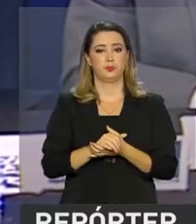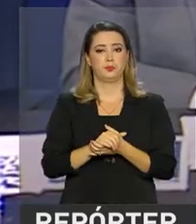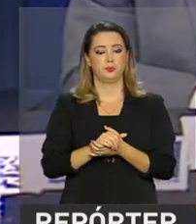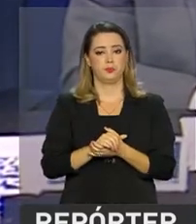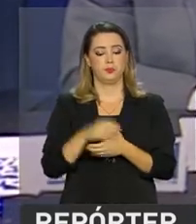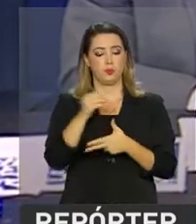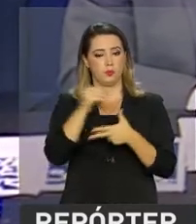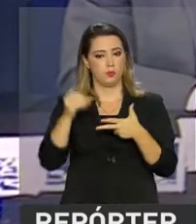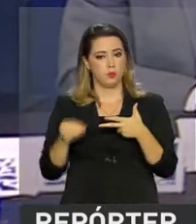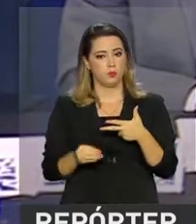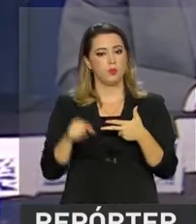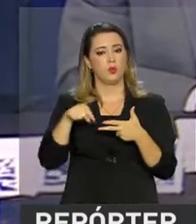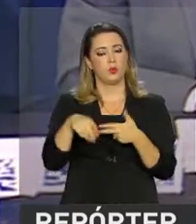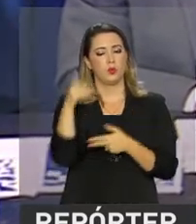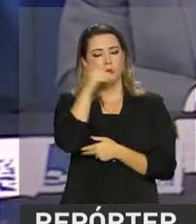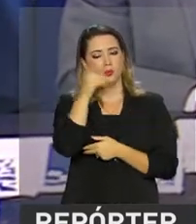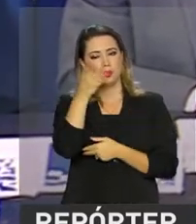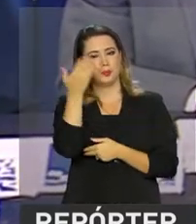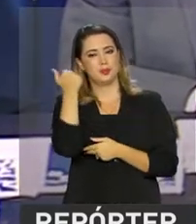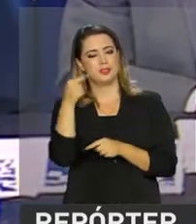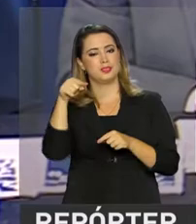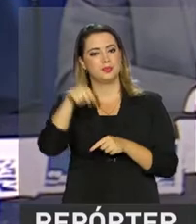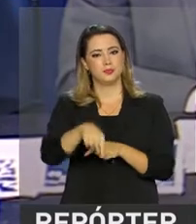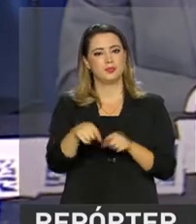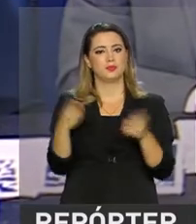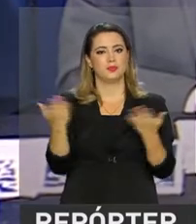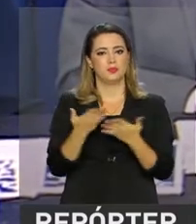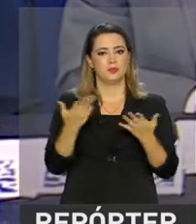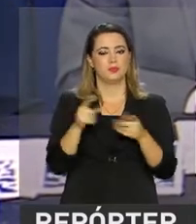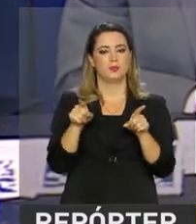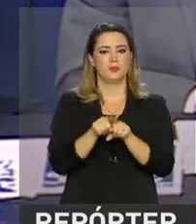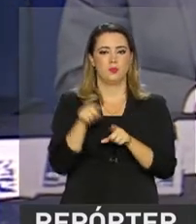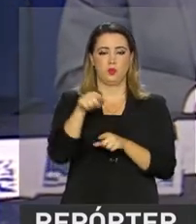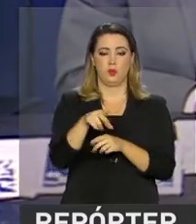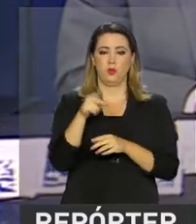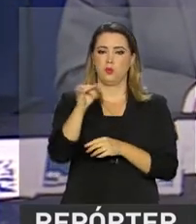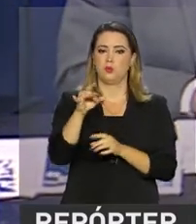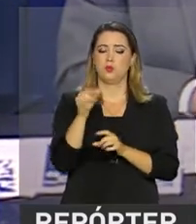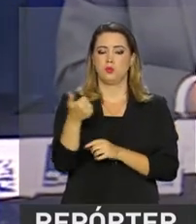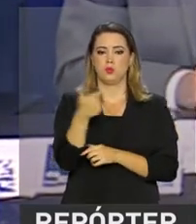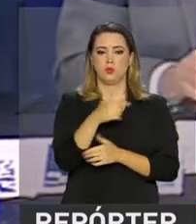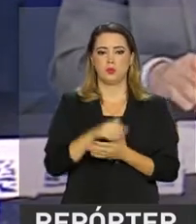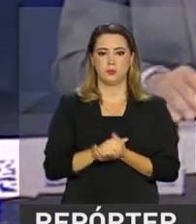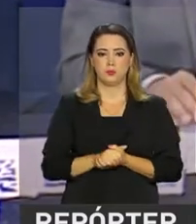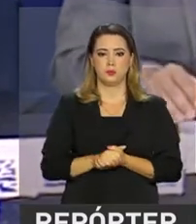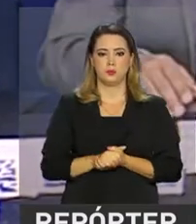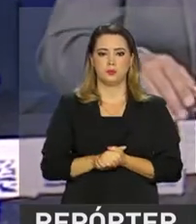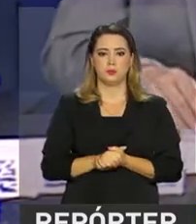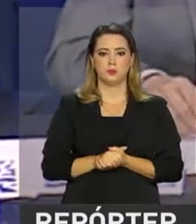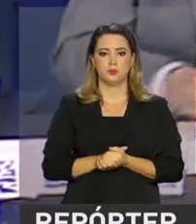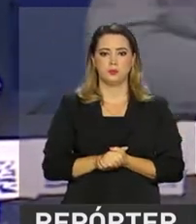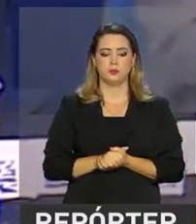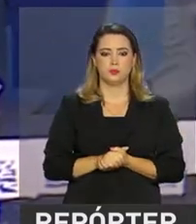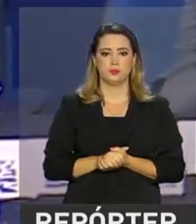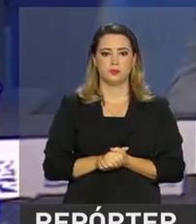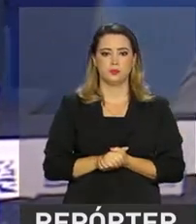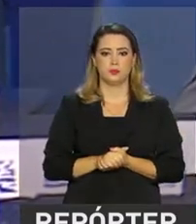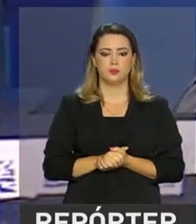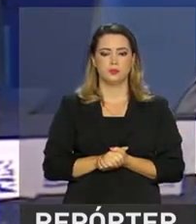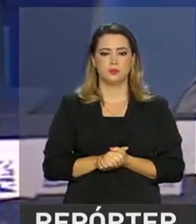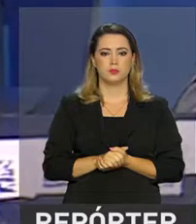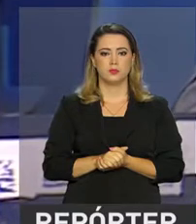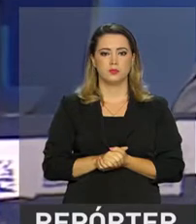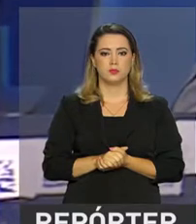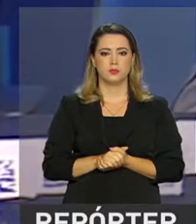do Enem, tanto no domingo passado como hoje, nesse dia 12. Obrigado, ministro.